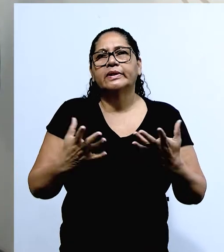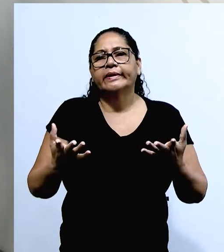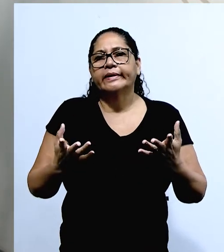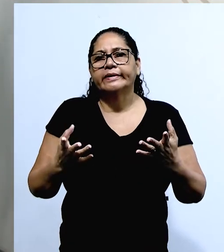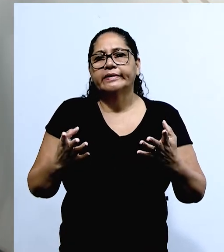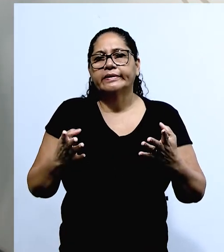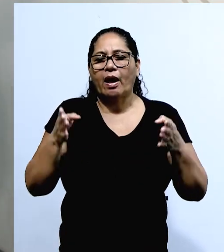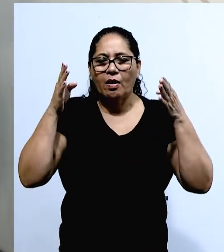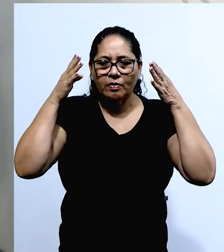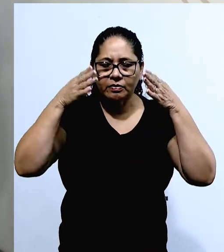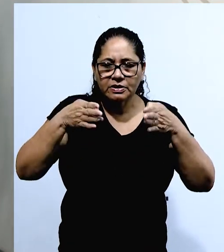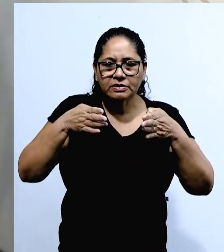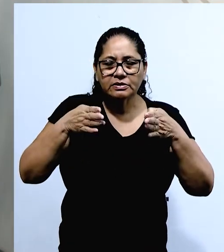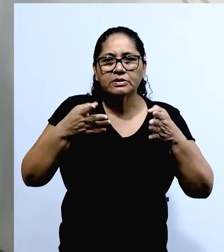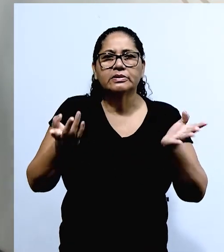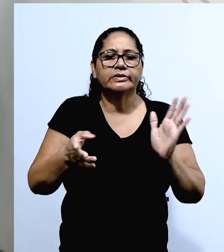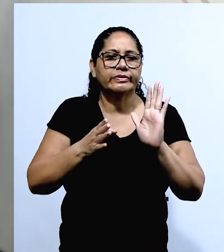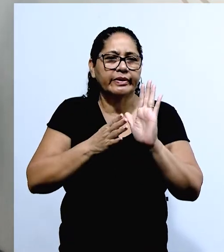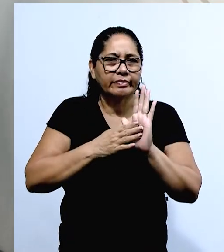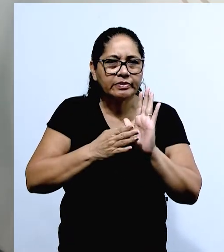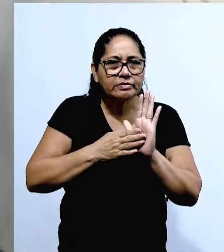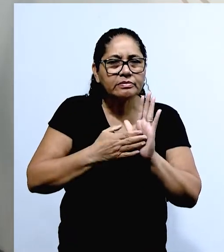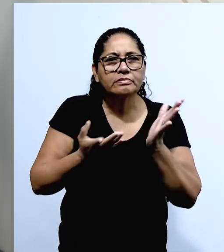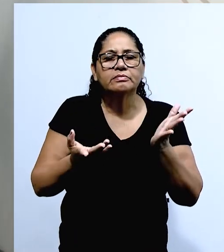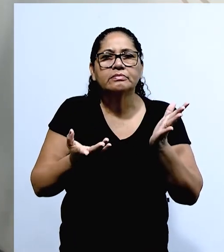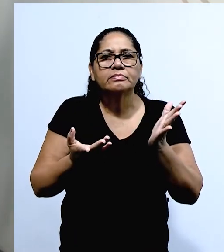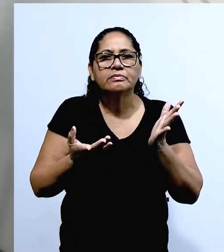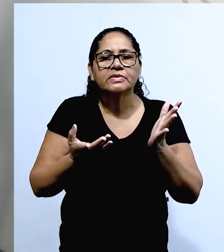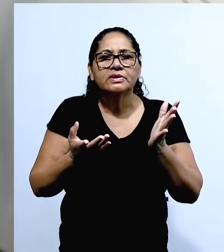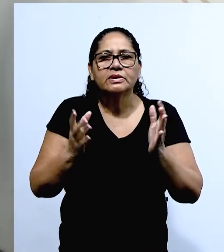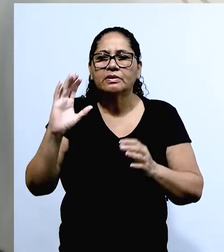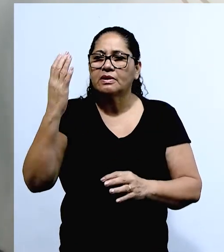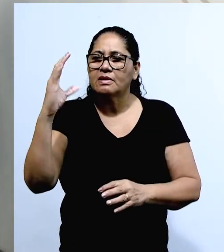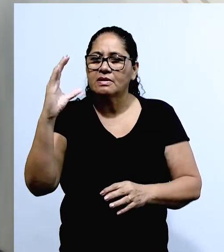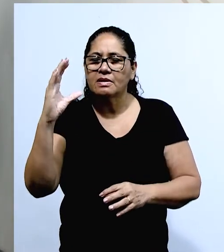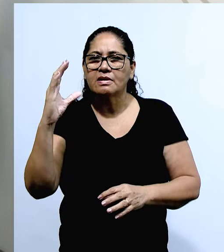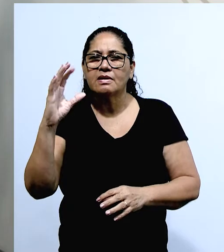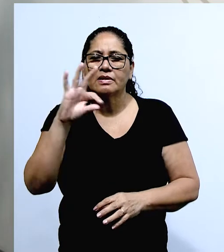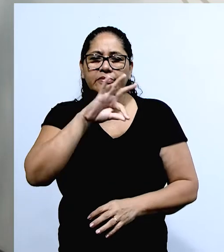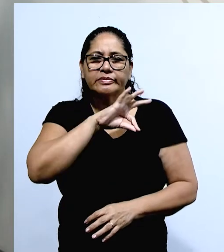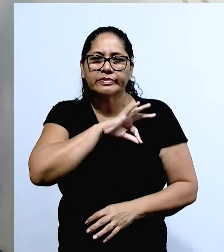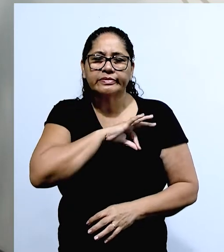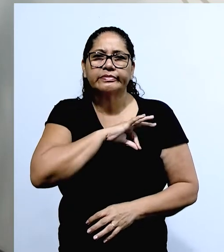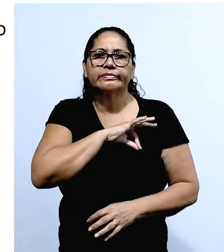missão. Então você quer ser, referência em ciência policial,